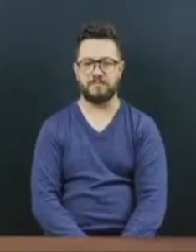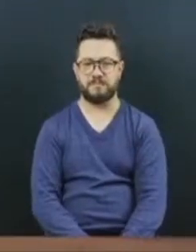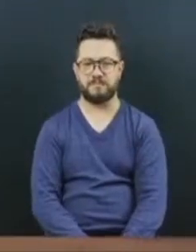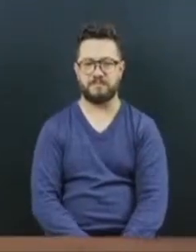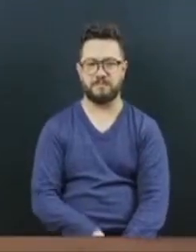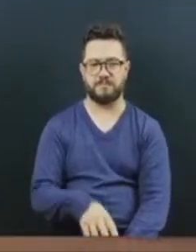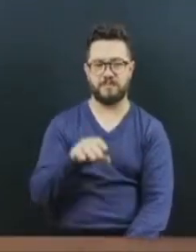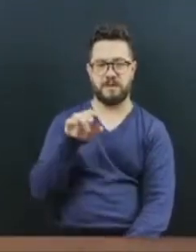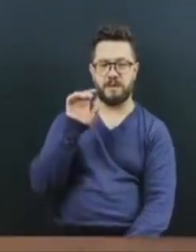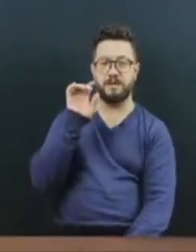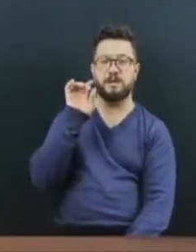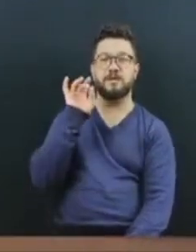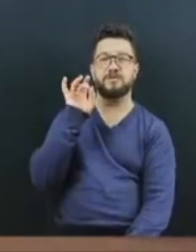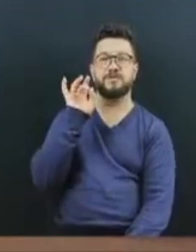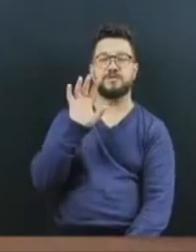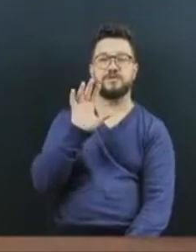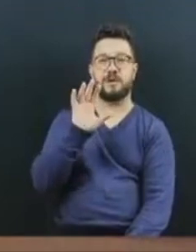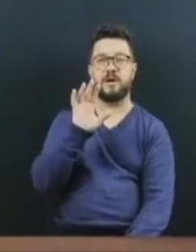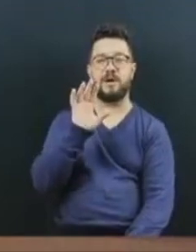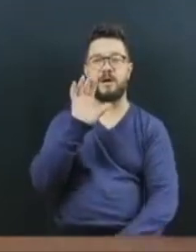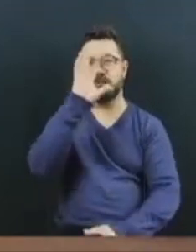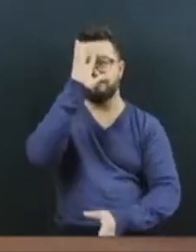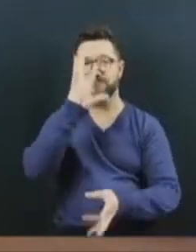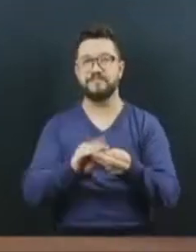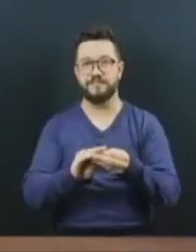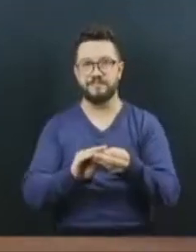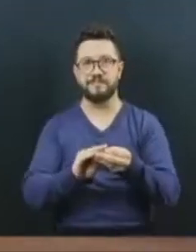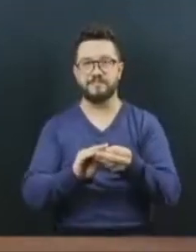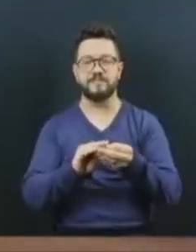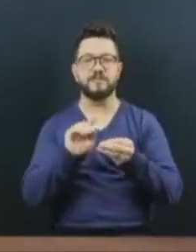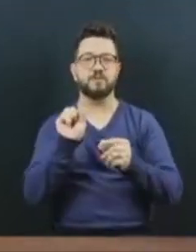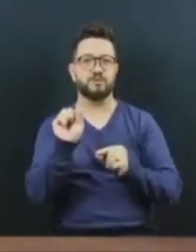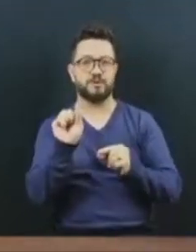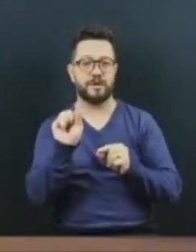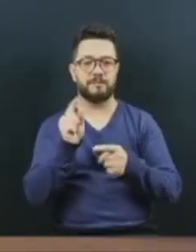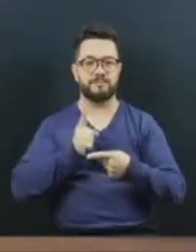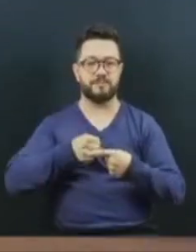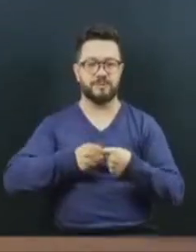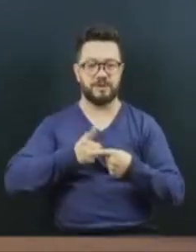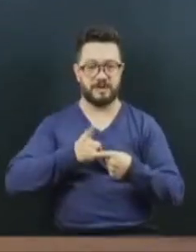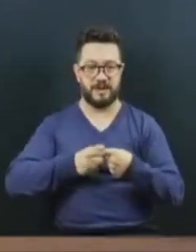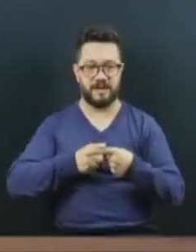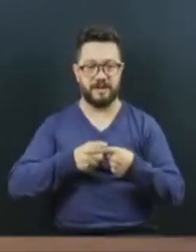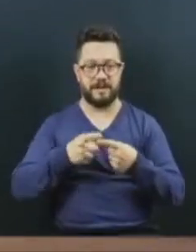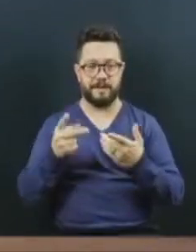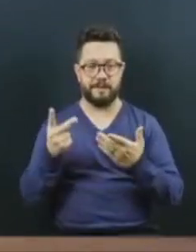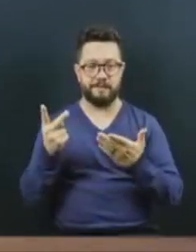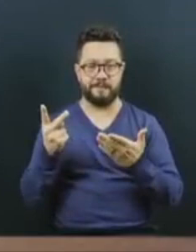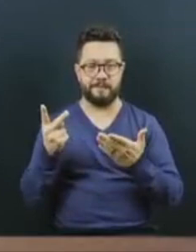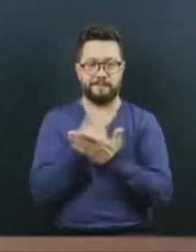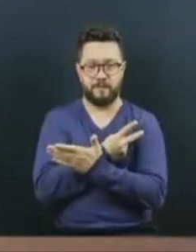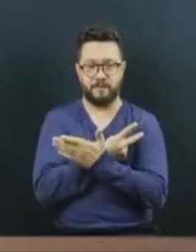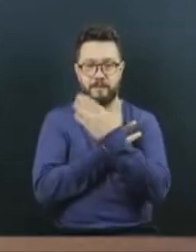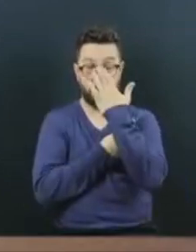encaminhamento desse requerimento por entender a importância eh e devido ao grande número de demanda que chegaram até o meu gabinete que